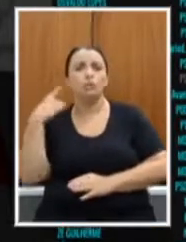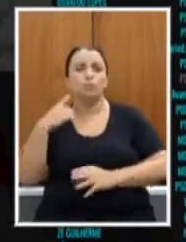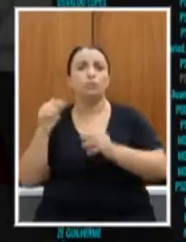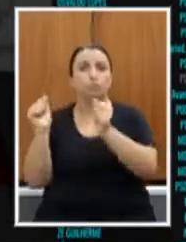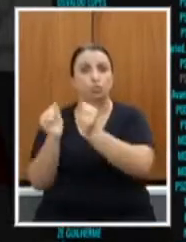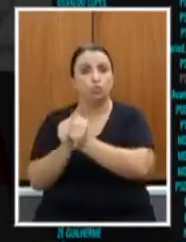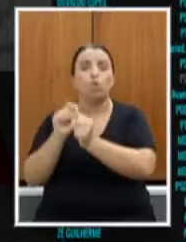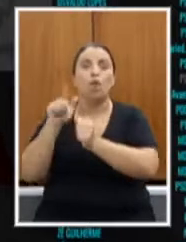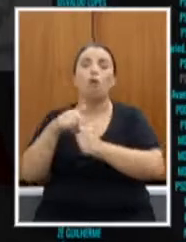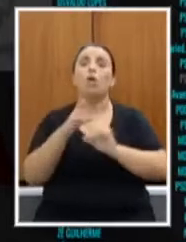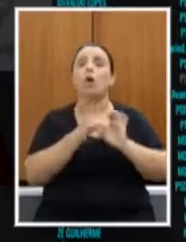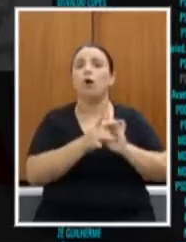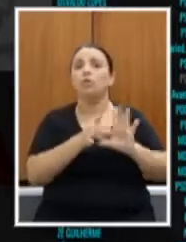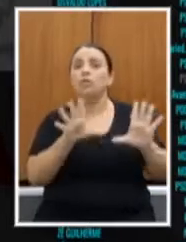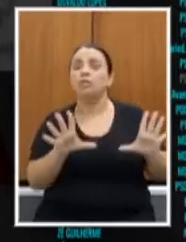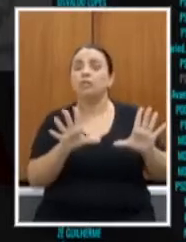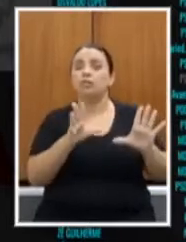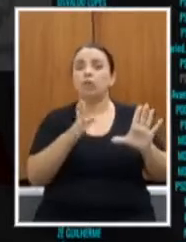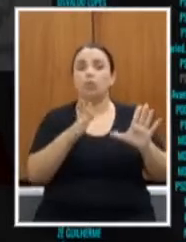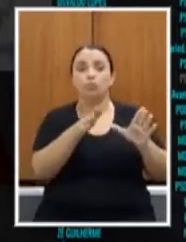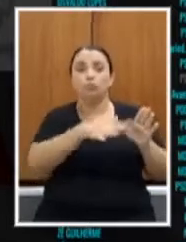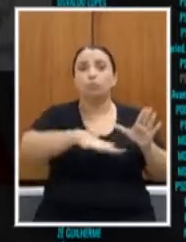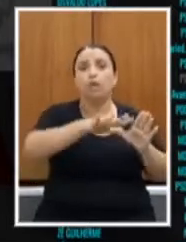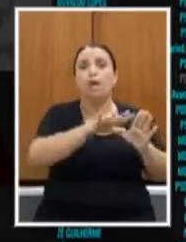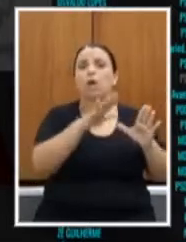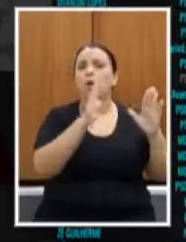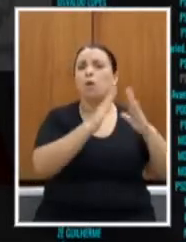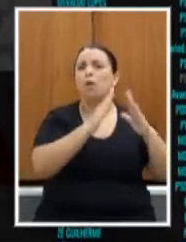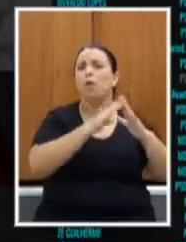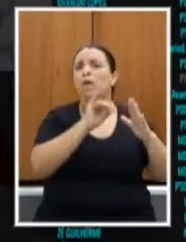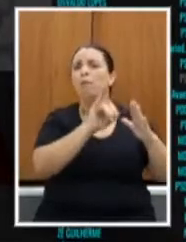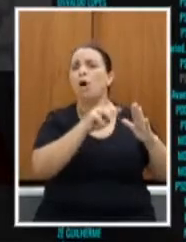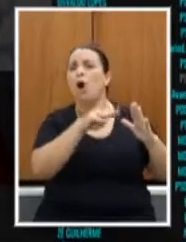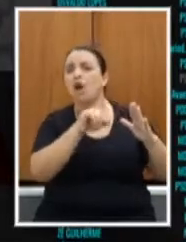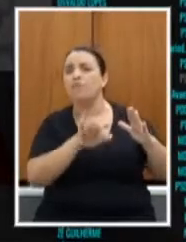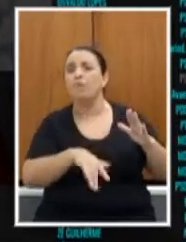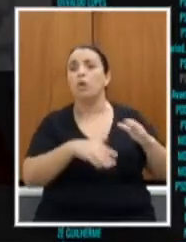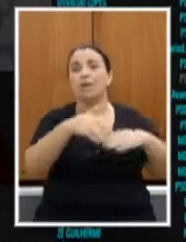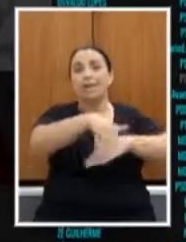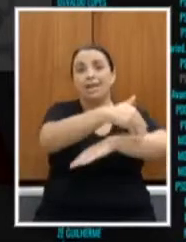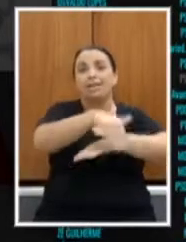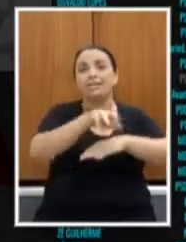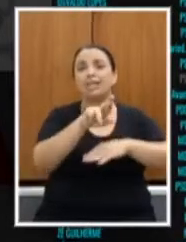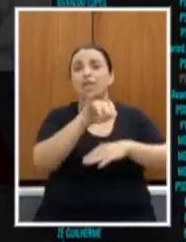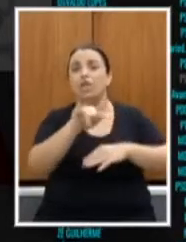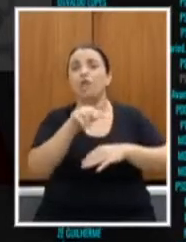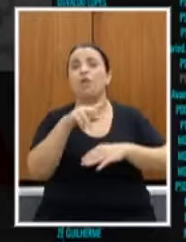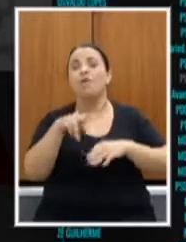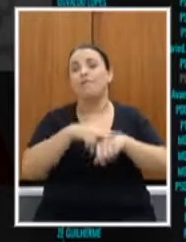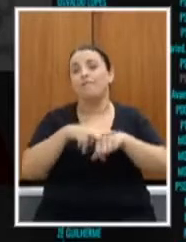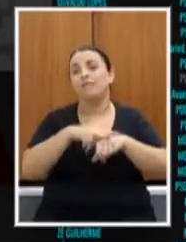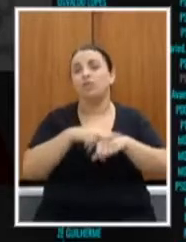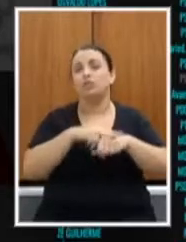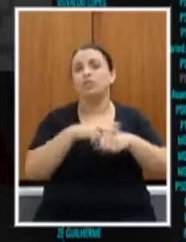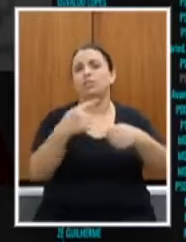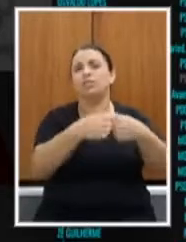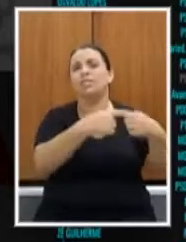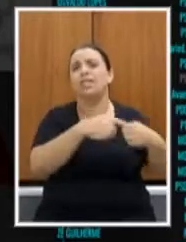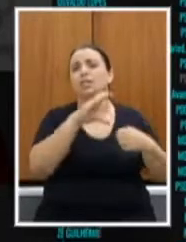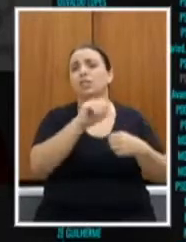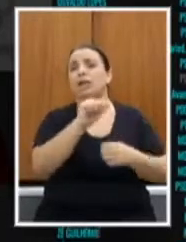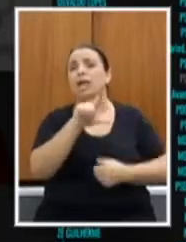é uma autorização, né, para doação de um imóvel na Estrada Rio Verde do município de Caldas. Seria